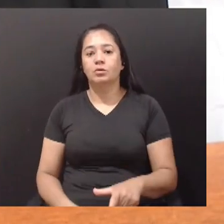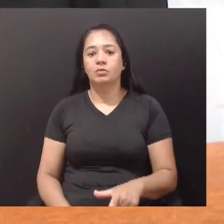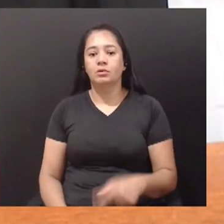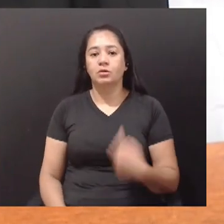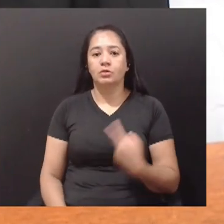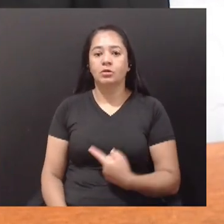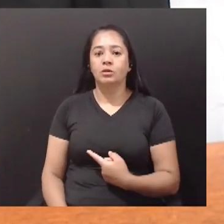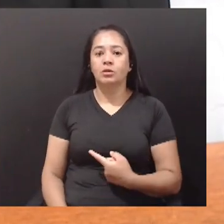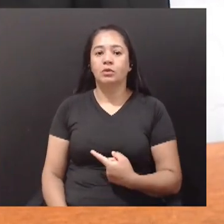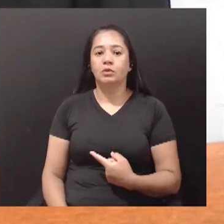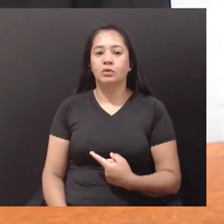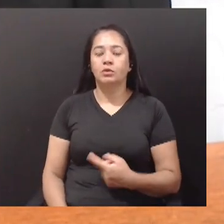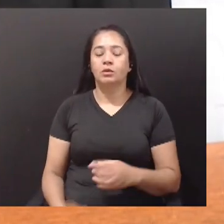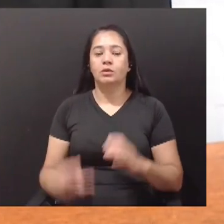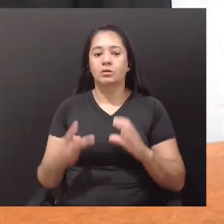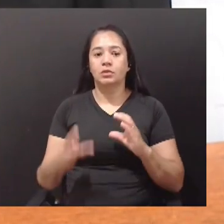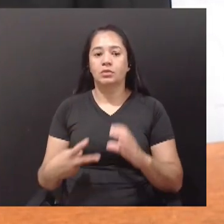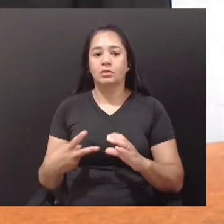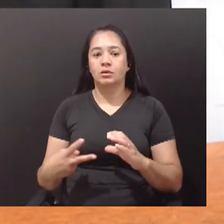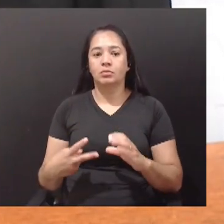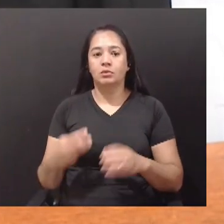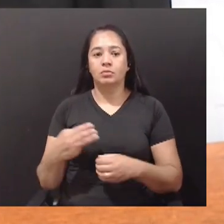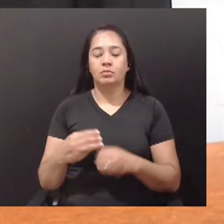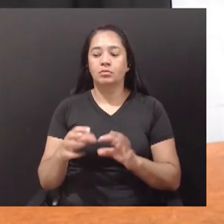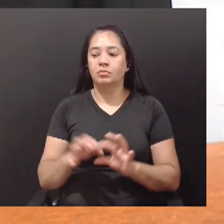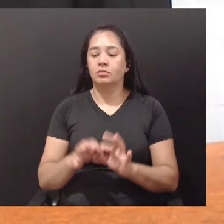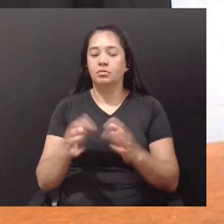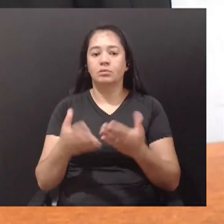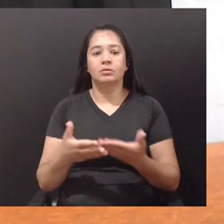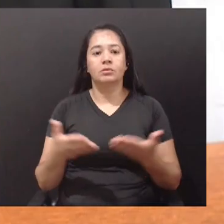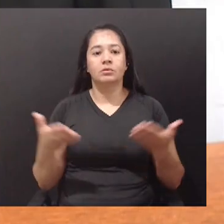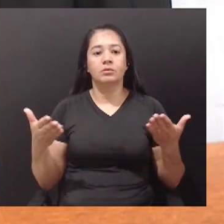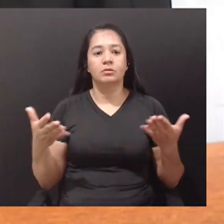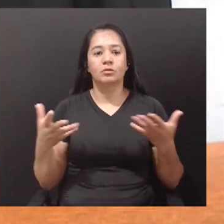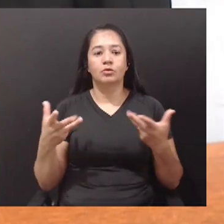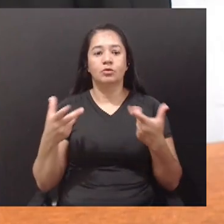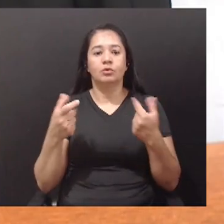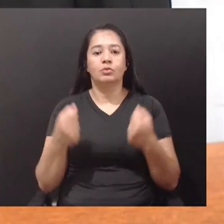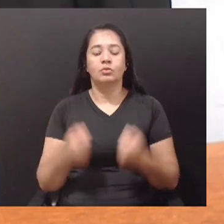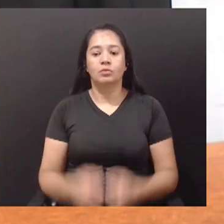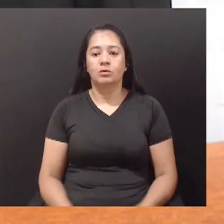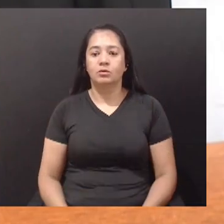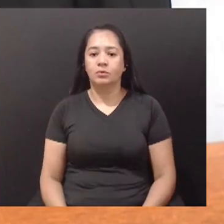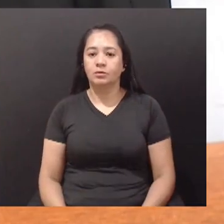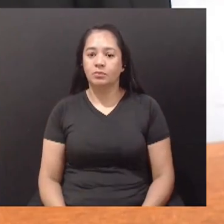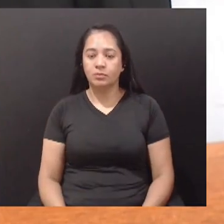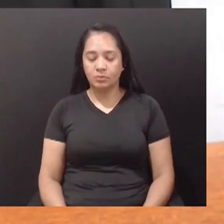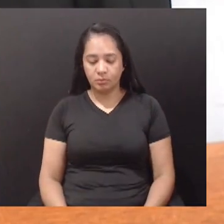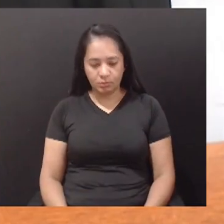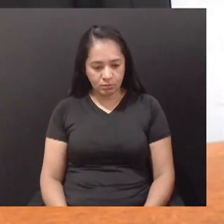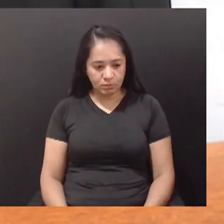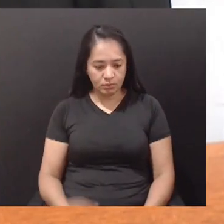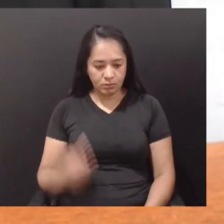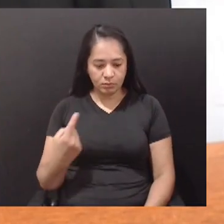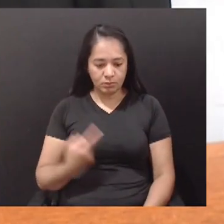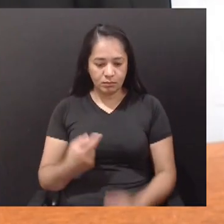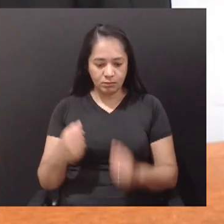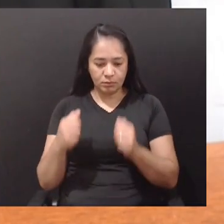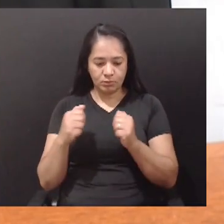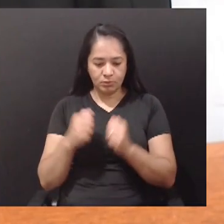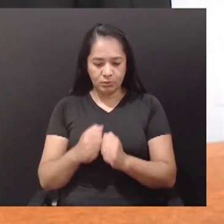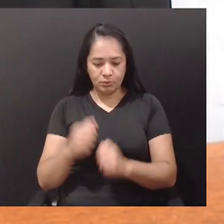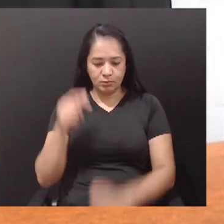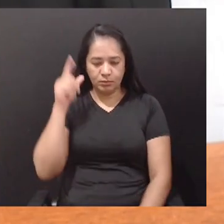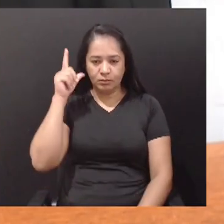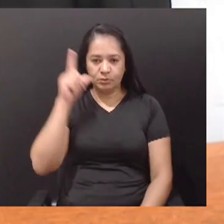colocamos aqui a Câmara Municipal à disposição de todos para que a gente juntos possamos